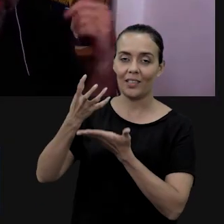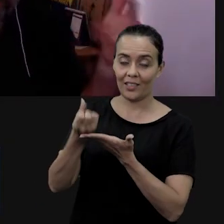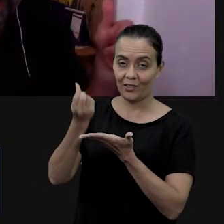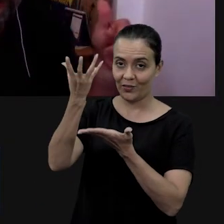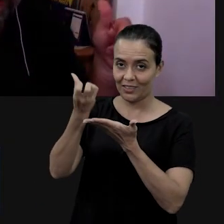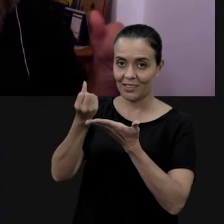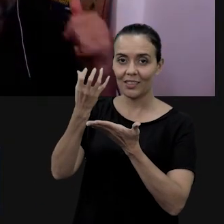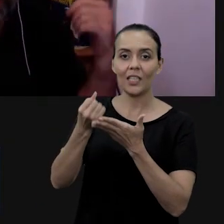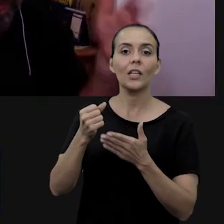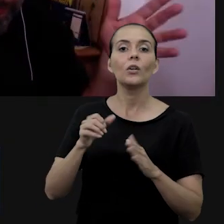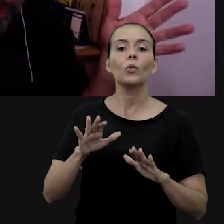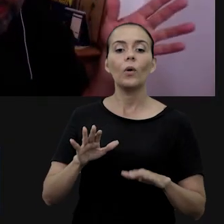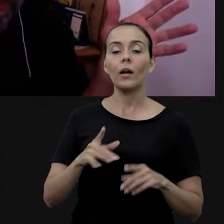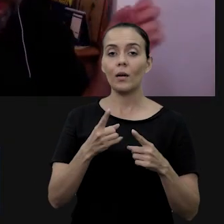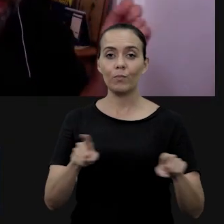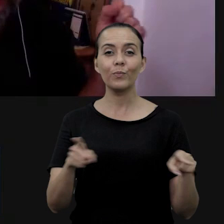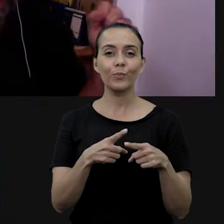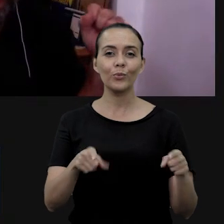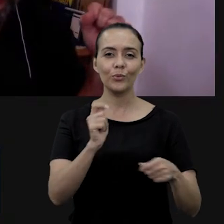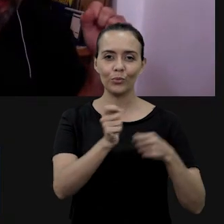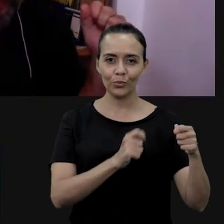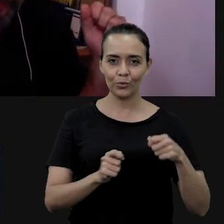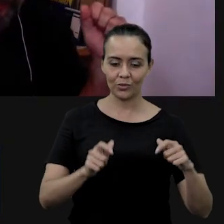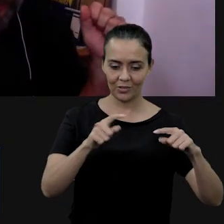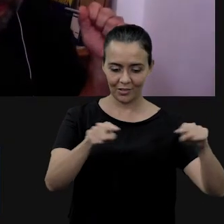assistente de gravação, estúdio de música.